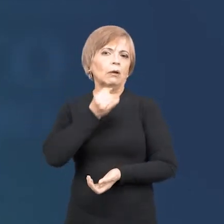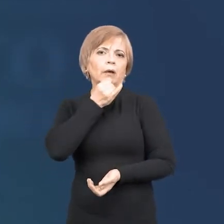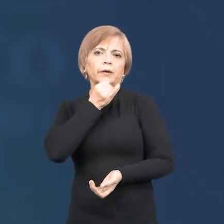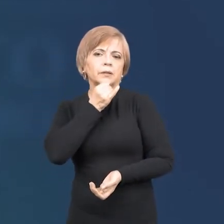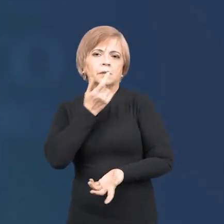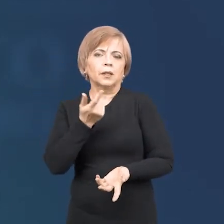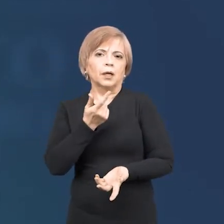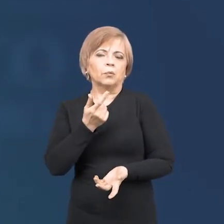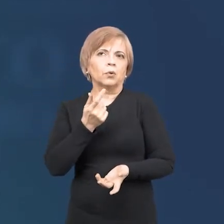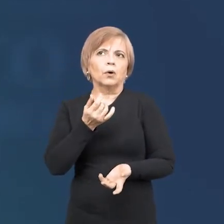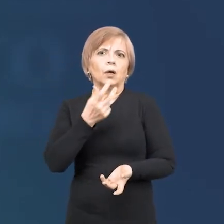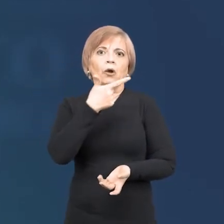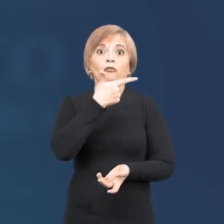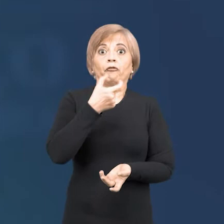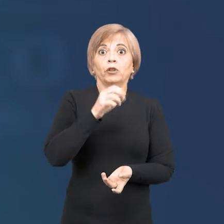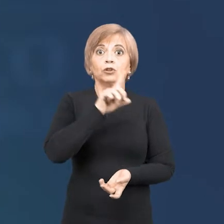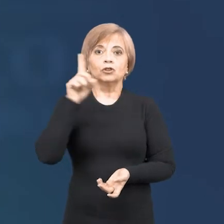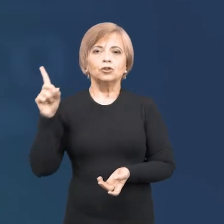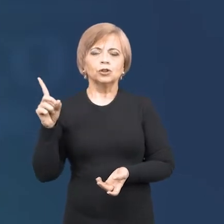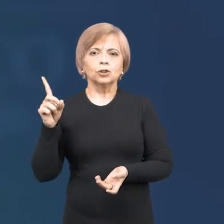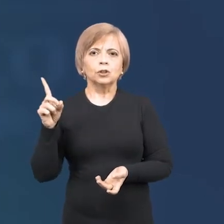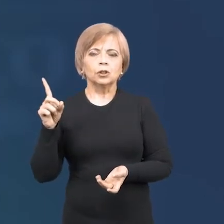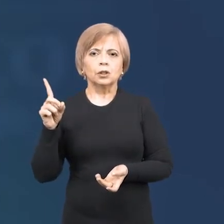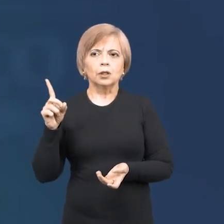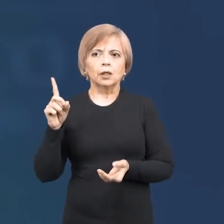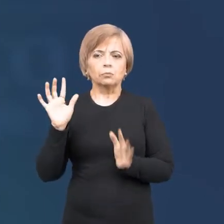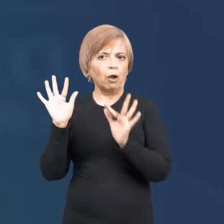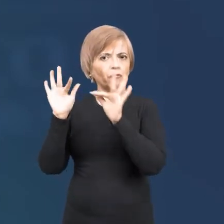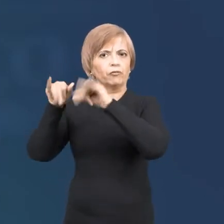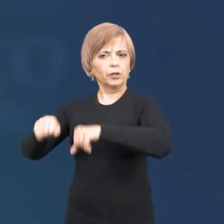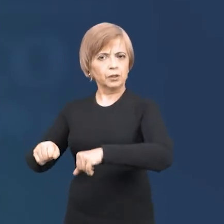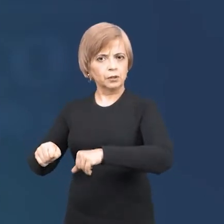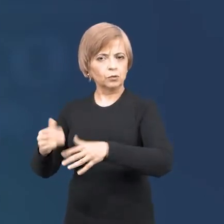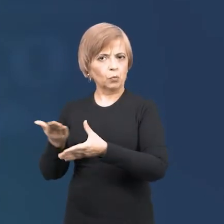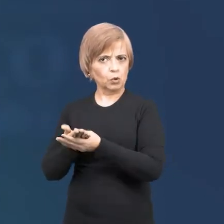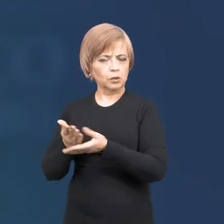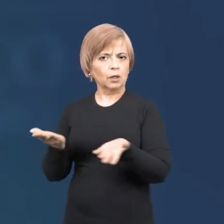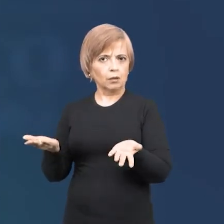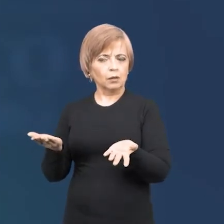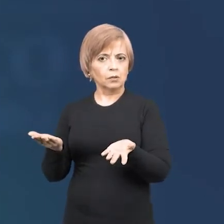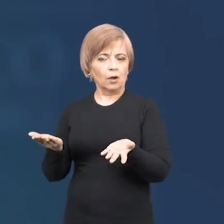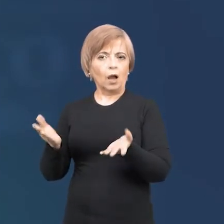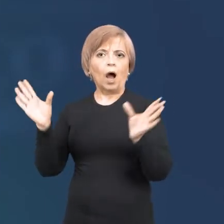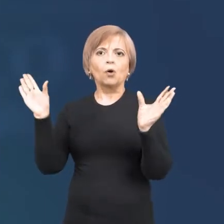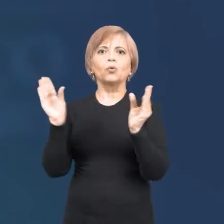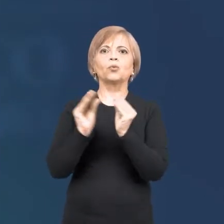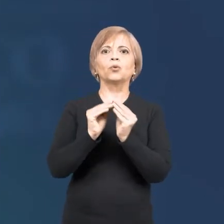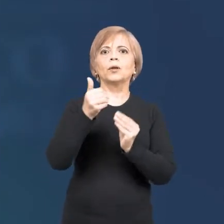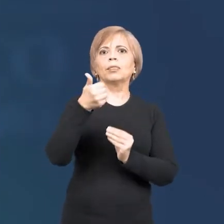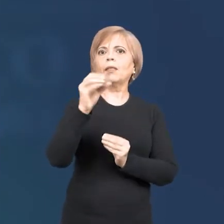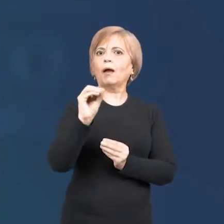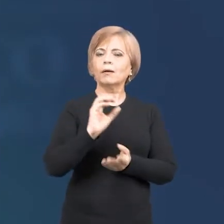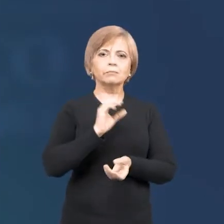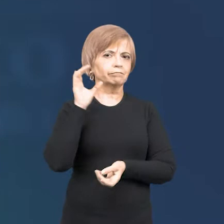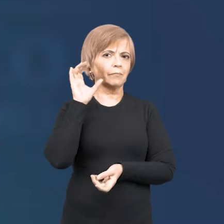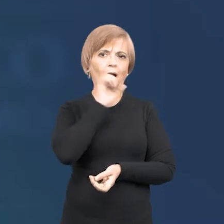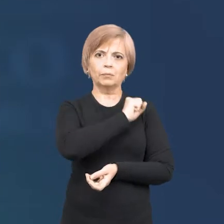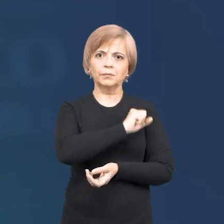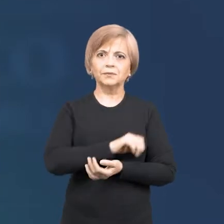durava 20 dias para concluir um processamento foi reduzido para 10 dias.